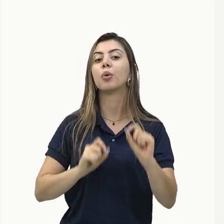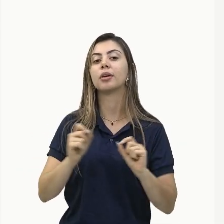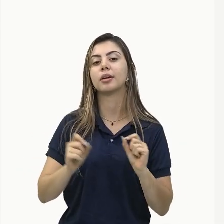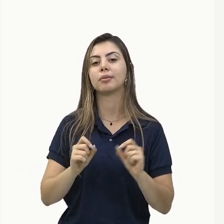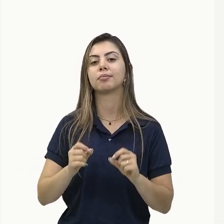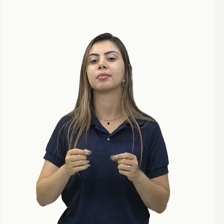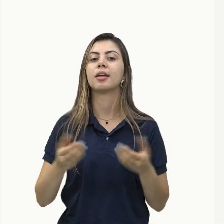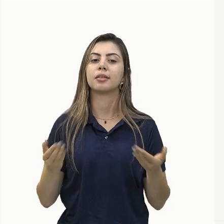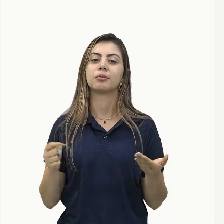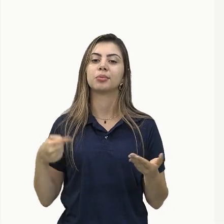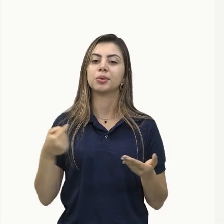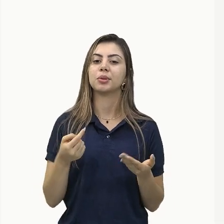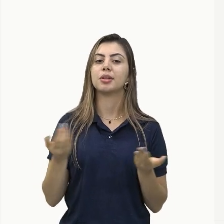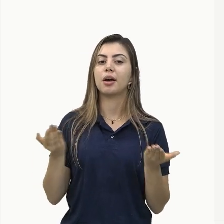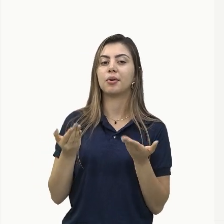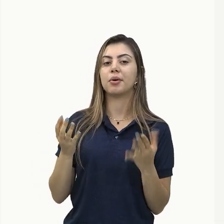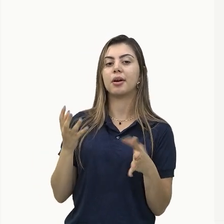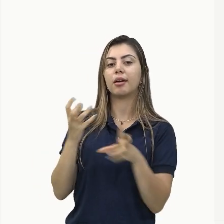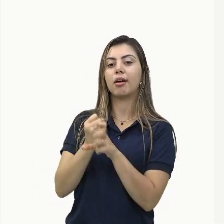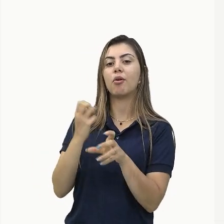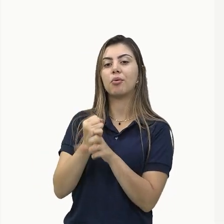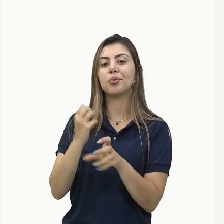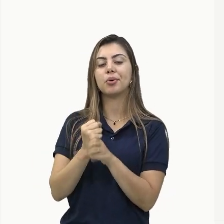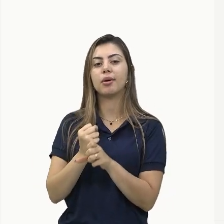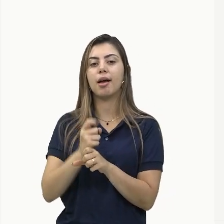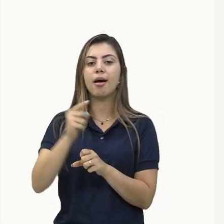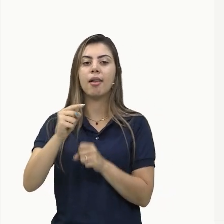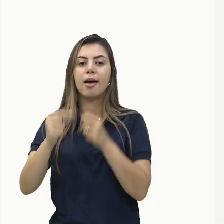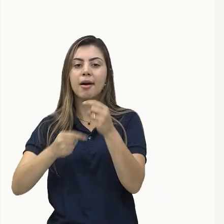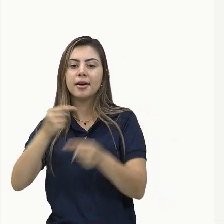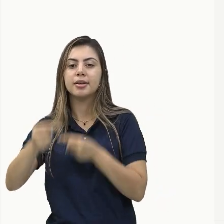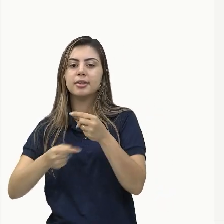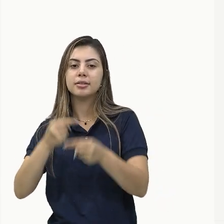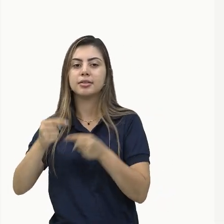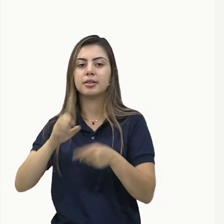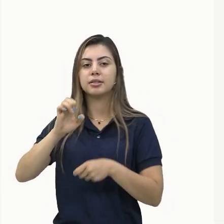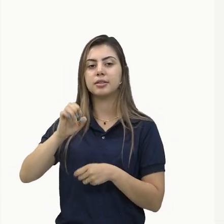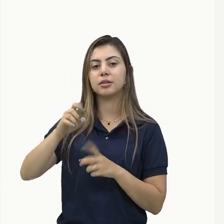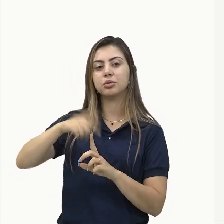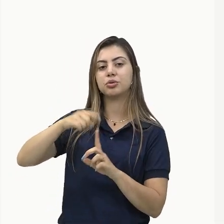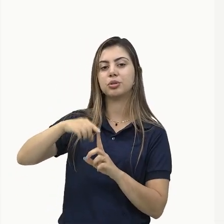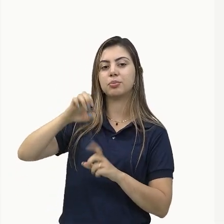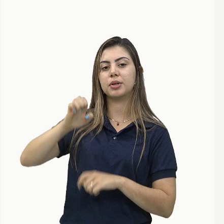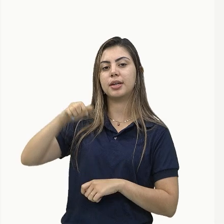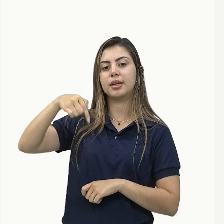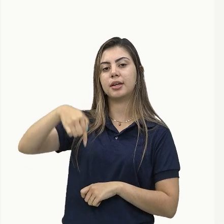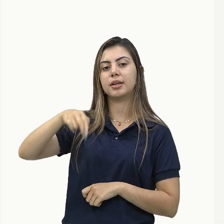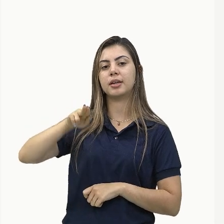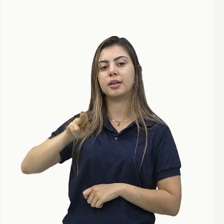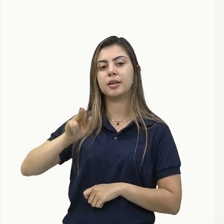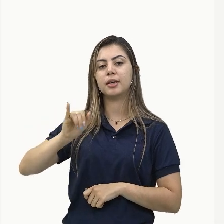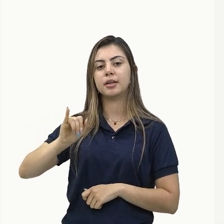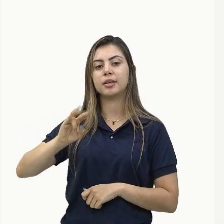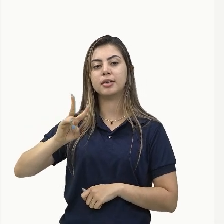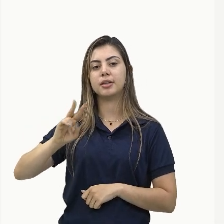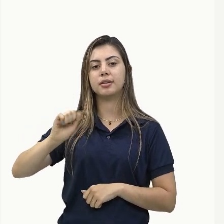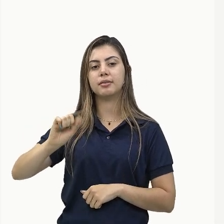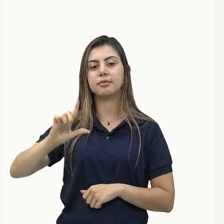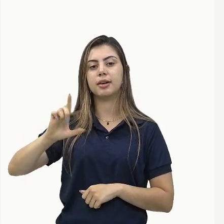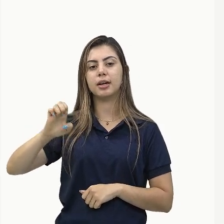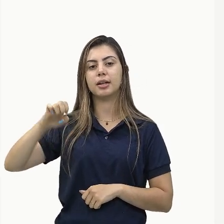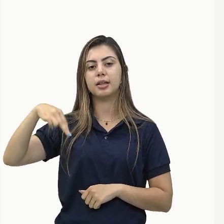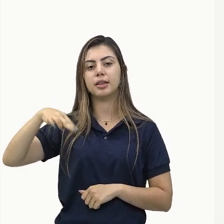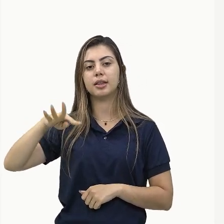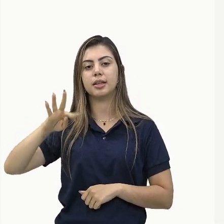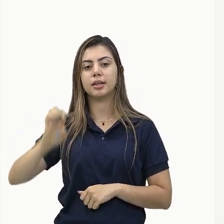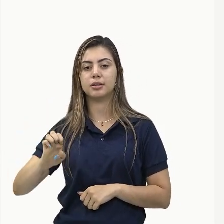gente calcular a nossa resistência equivalente. Porque a gente falou, né, de resistência equivalente, mas